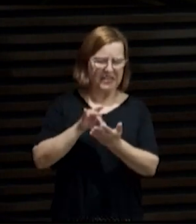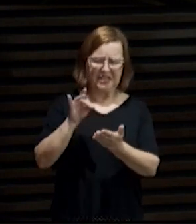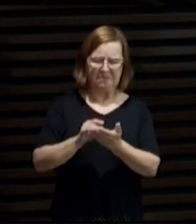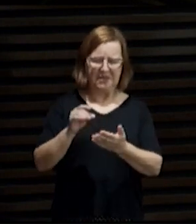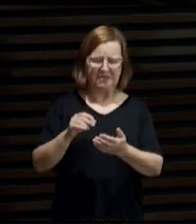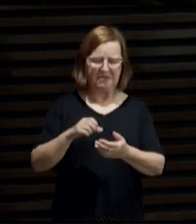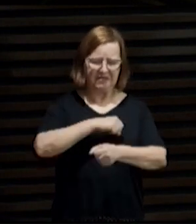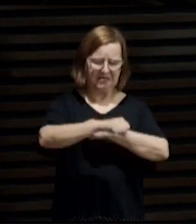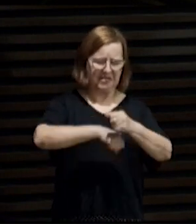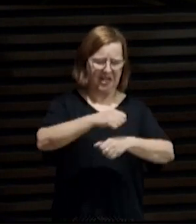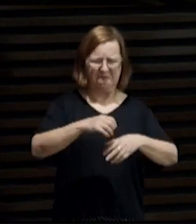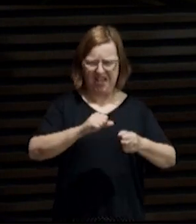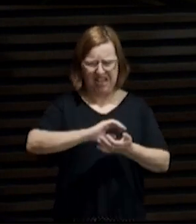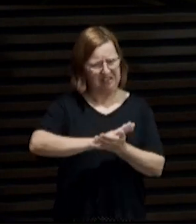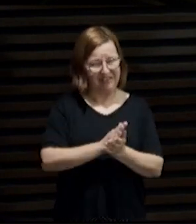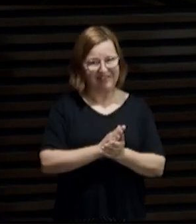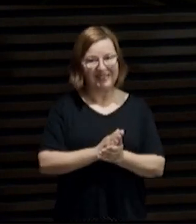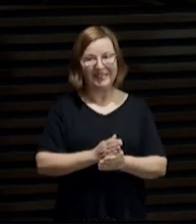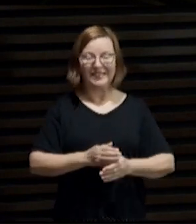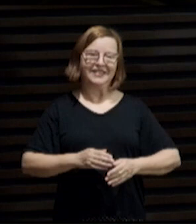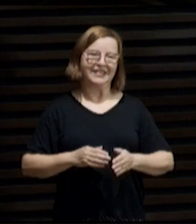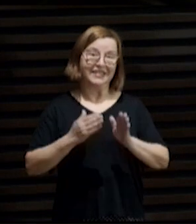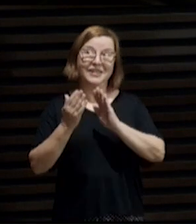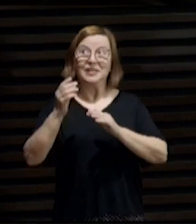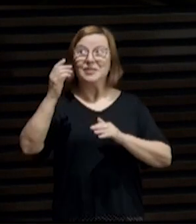Diante do Pai, ele diz, eu fiz tudo o que o Senhor mandou.